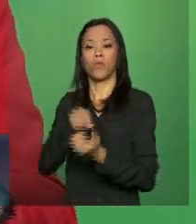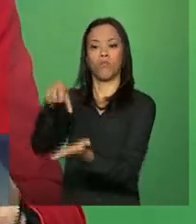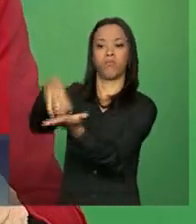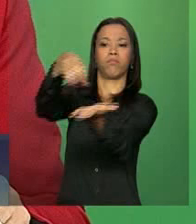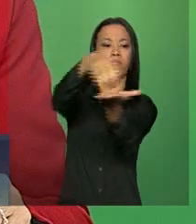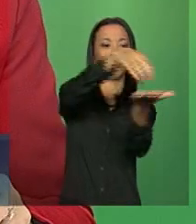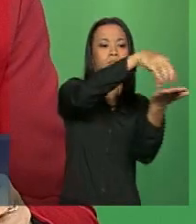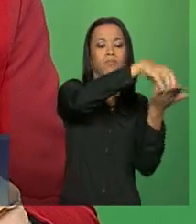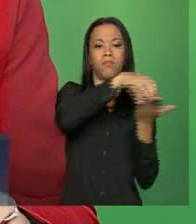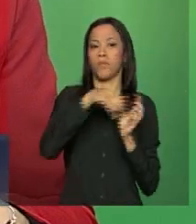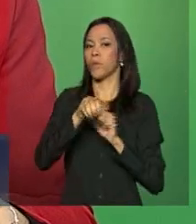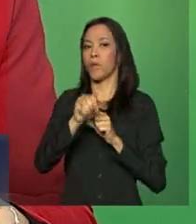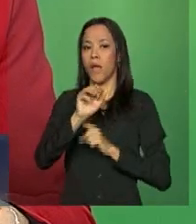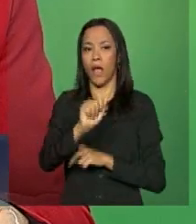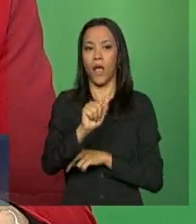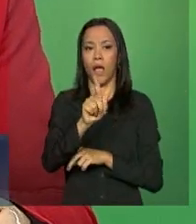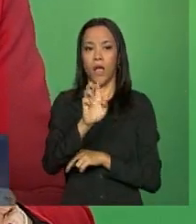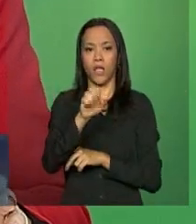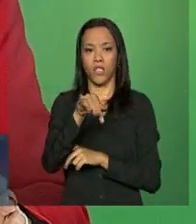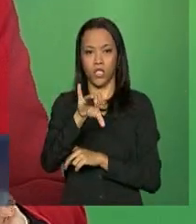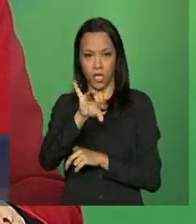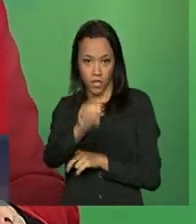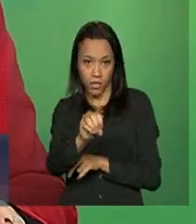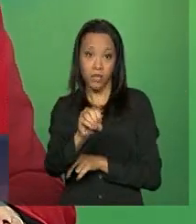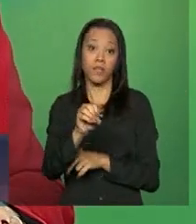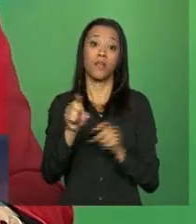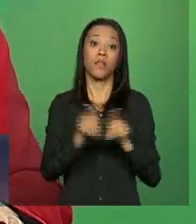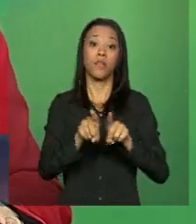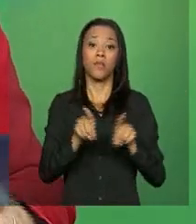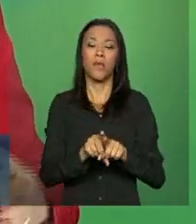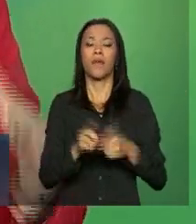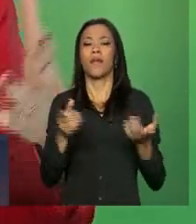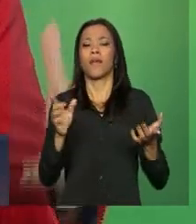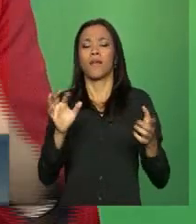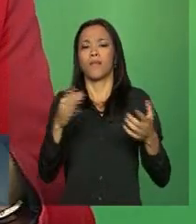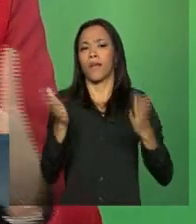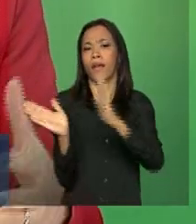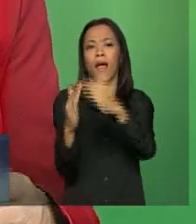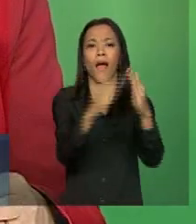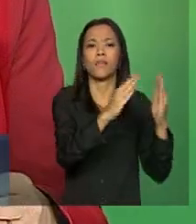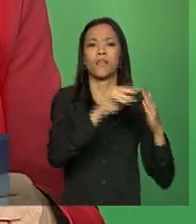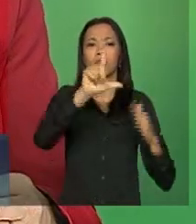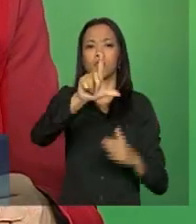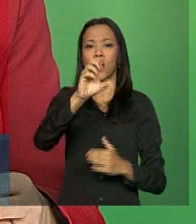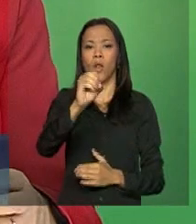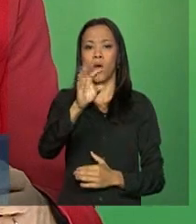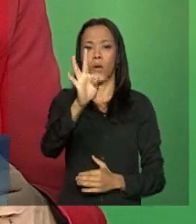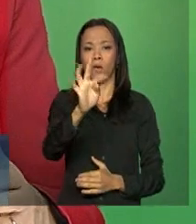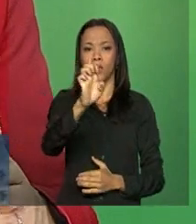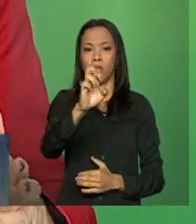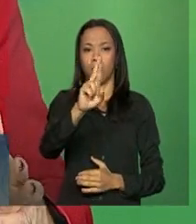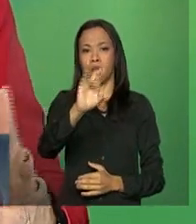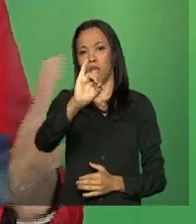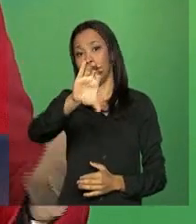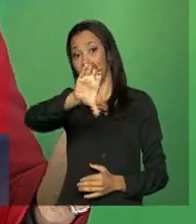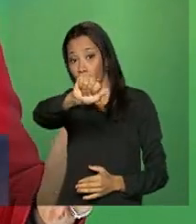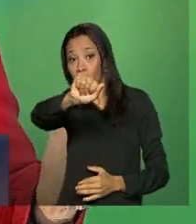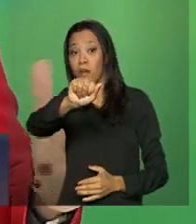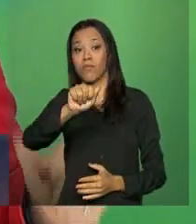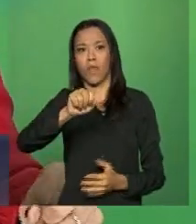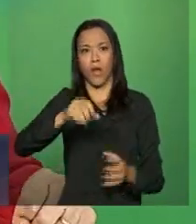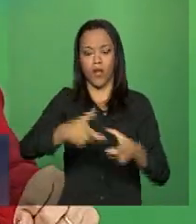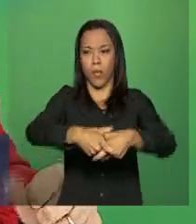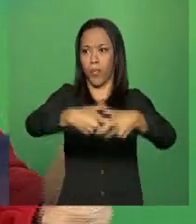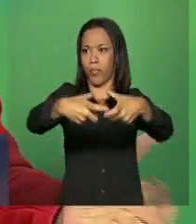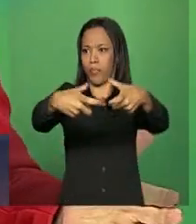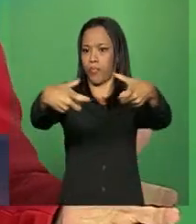dos nossos correspondentes bancários, especialmente os lotéricos, um espaço importante de chegar muito próximo de